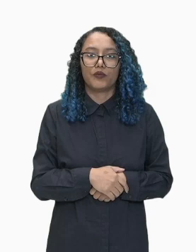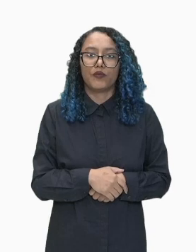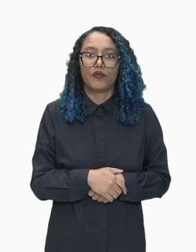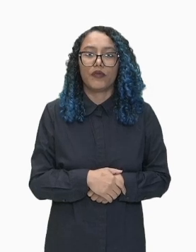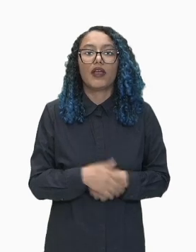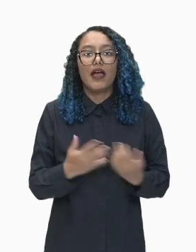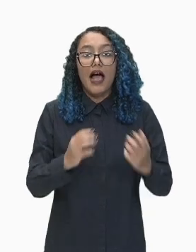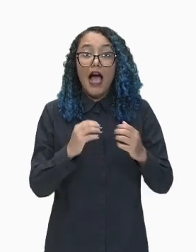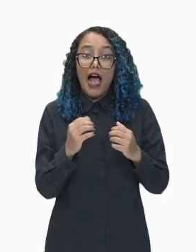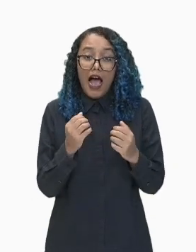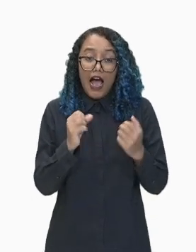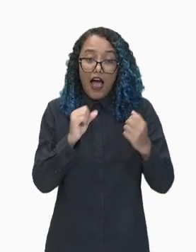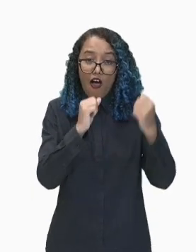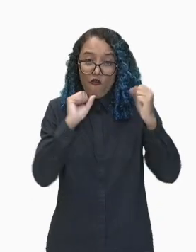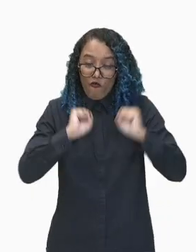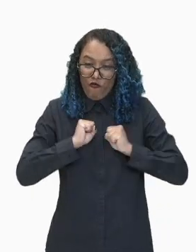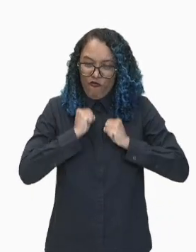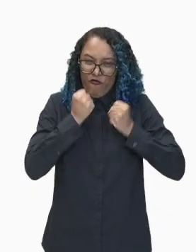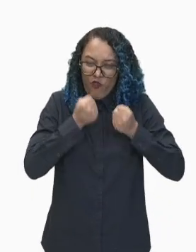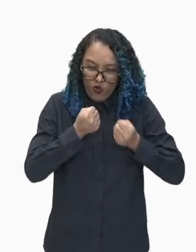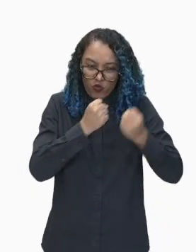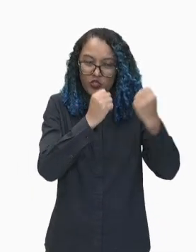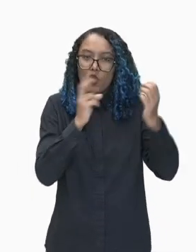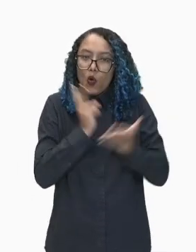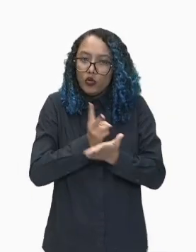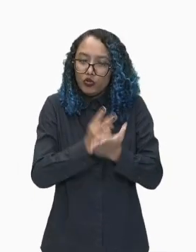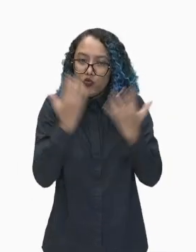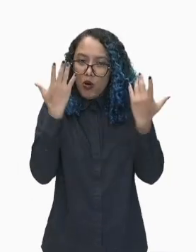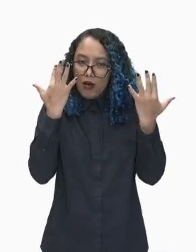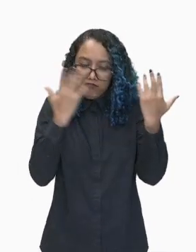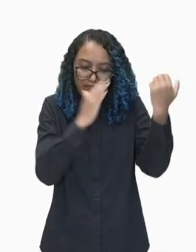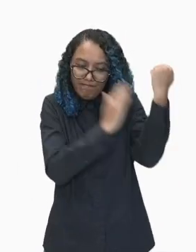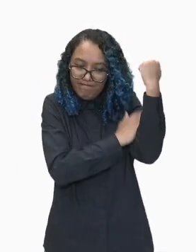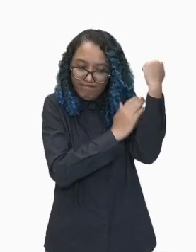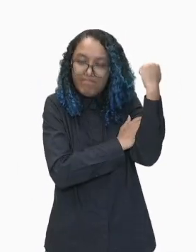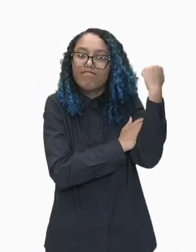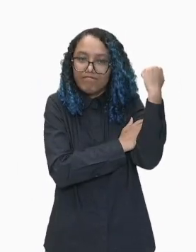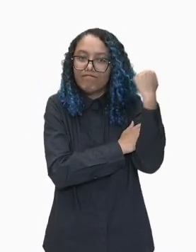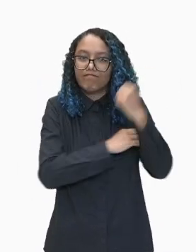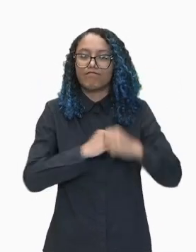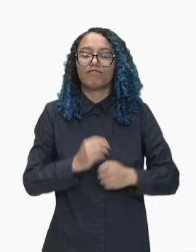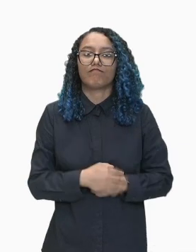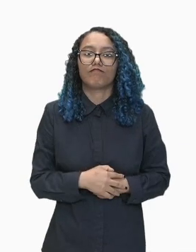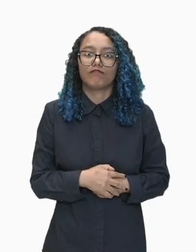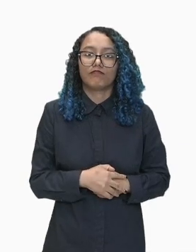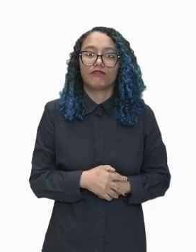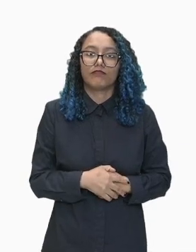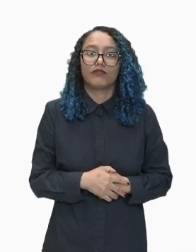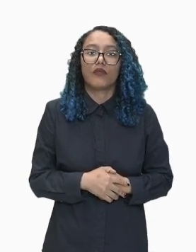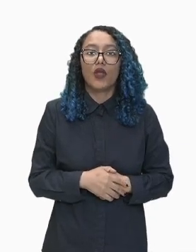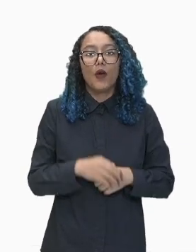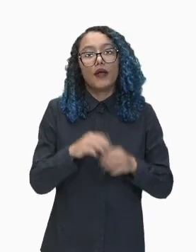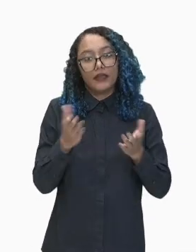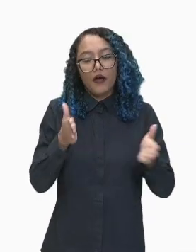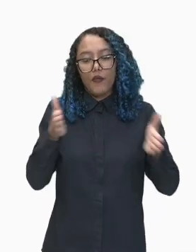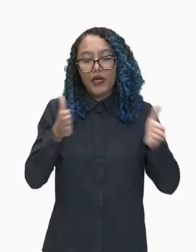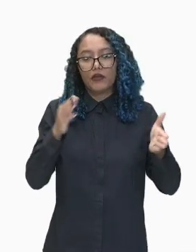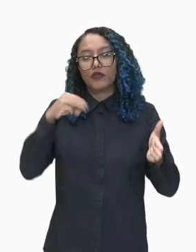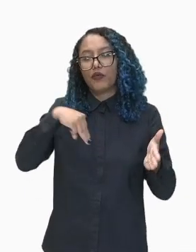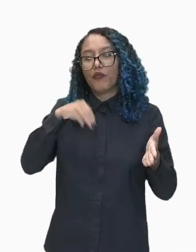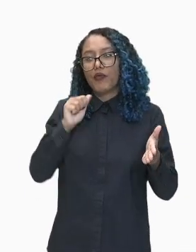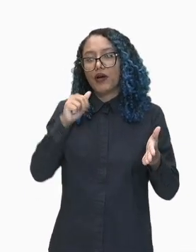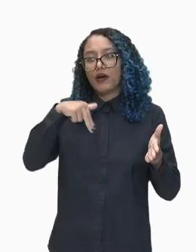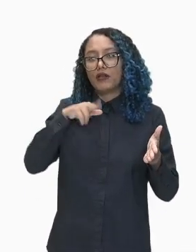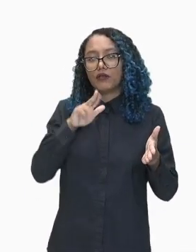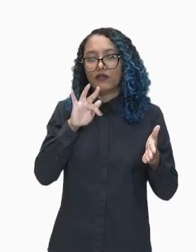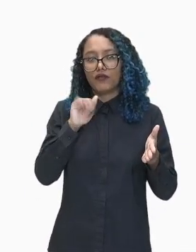humana, feito manualmente, é isso? Então nós estamos aí na chamada manufatura, certo?